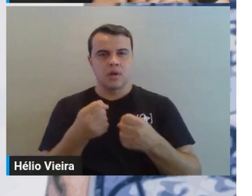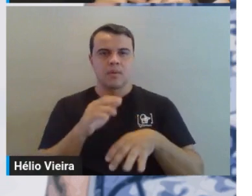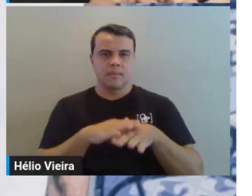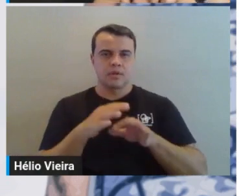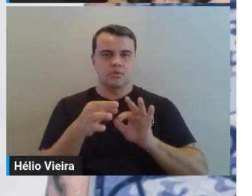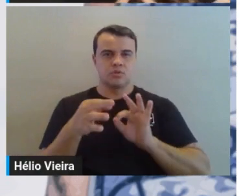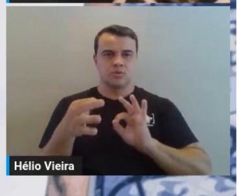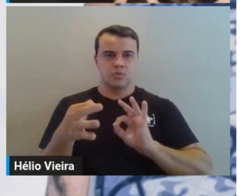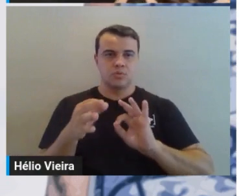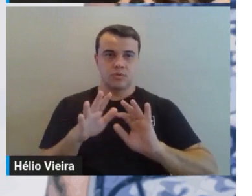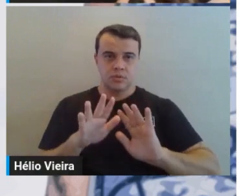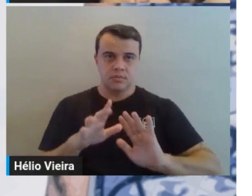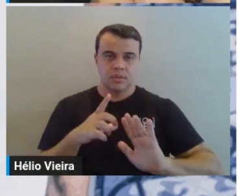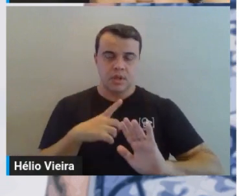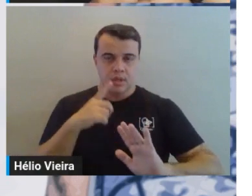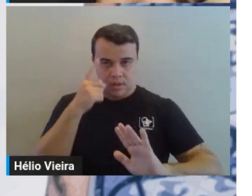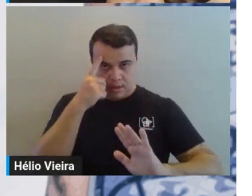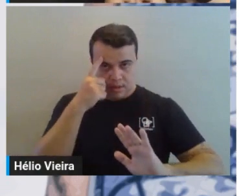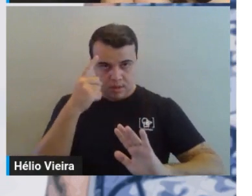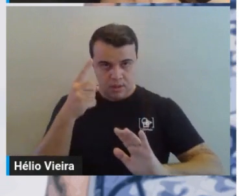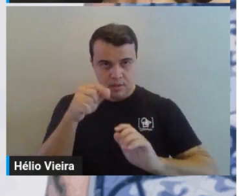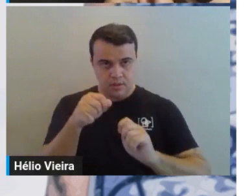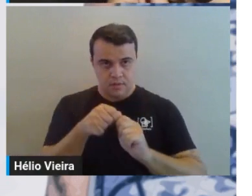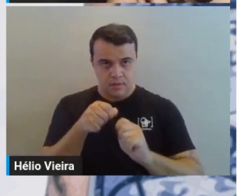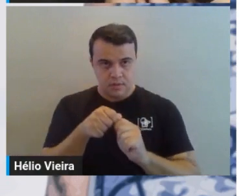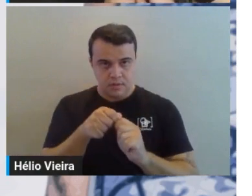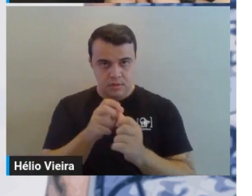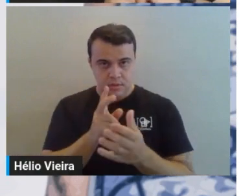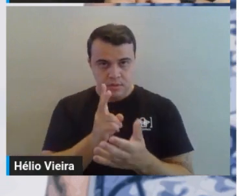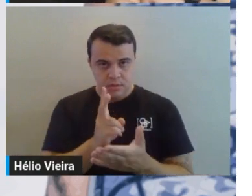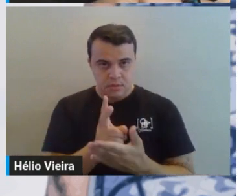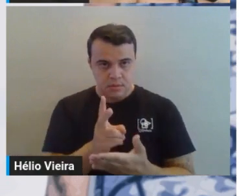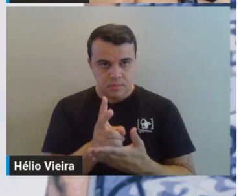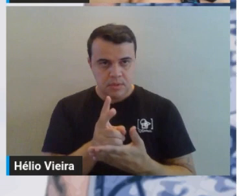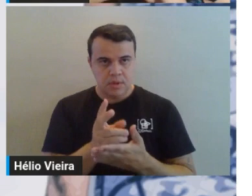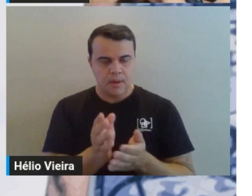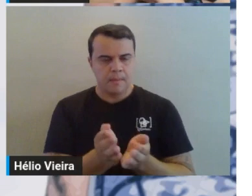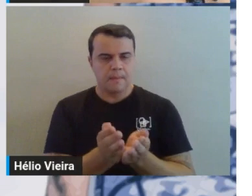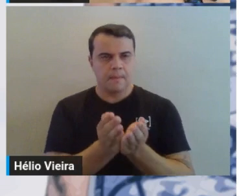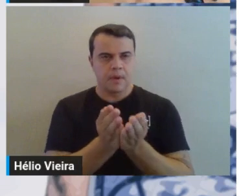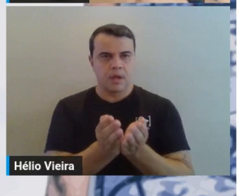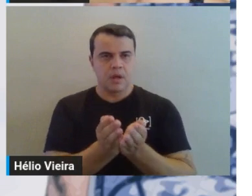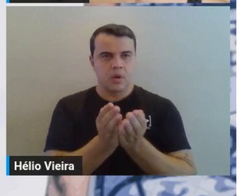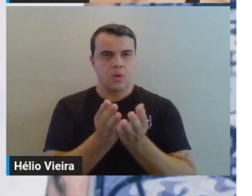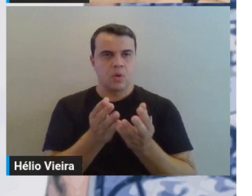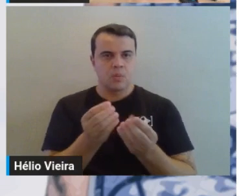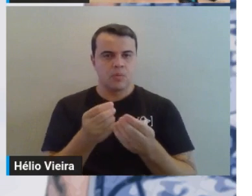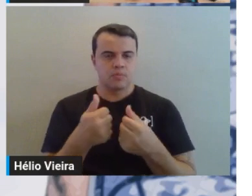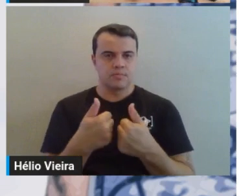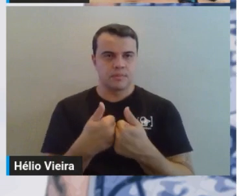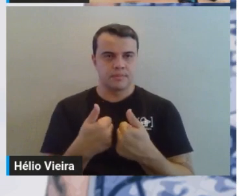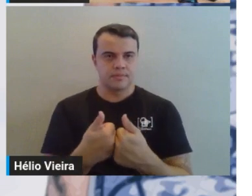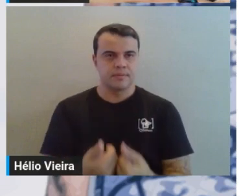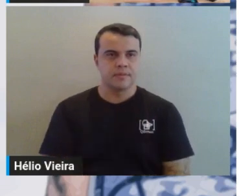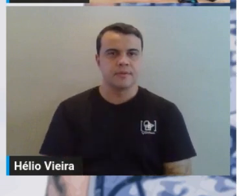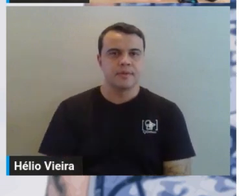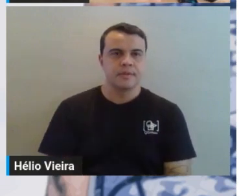longe. Mas a ideia era fazer esse trânsito de barco, que seria muito, muito próximo.